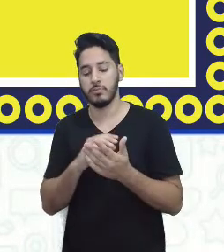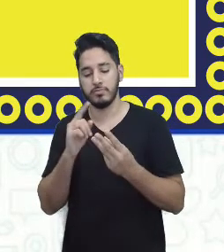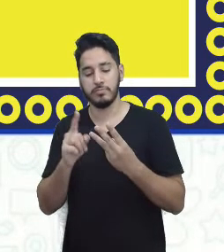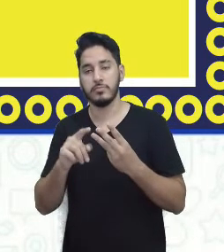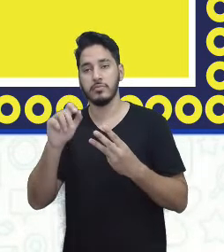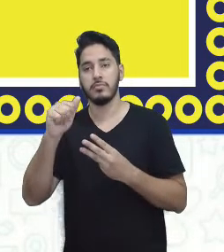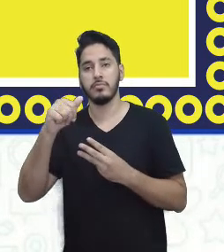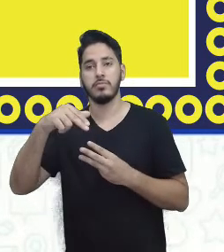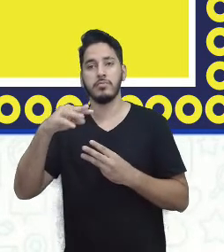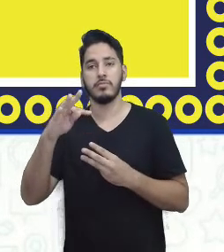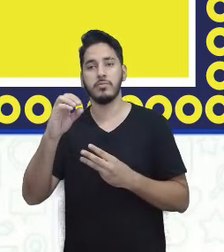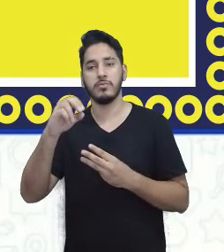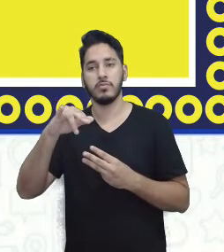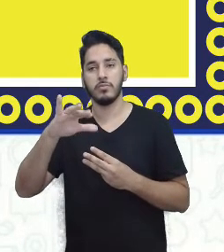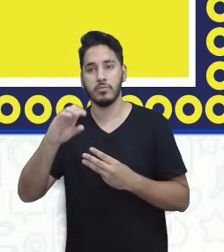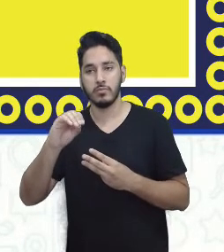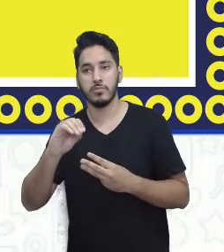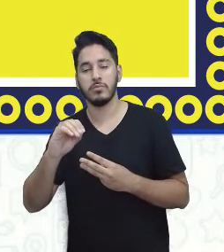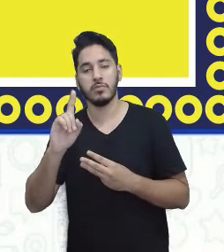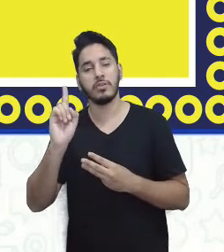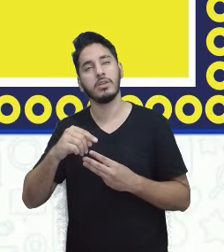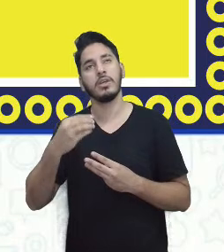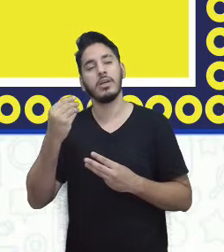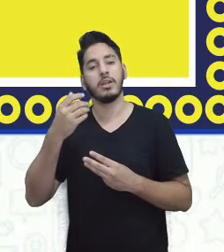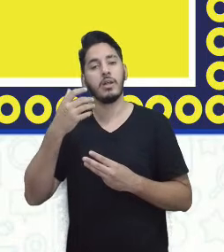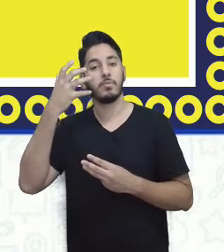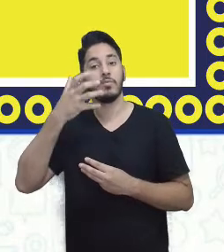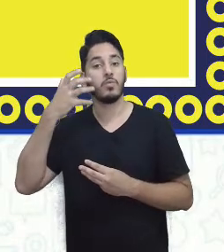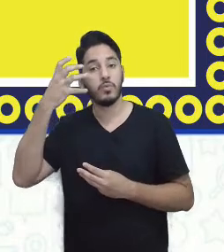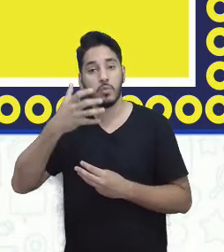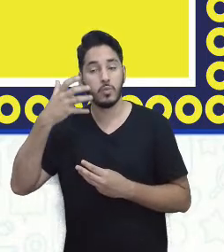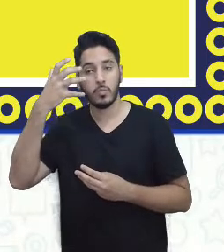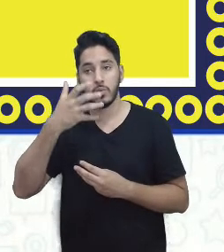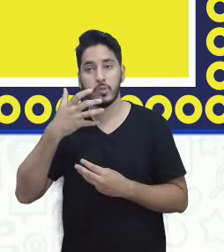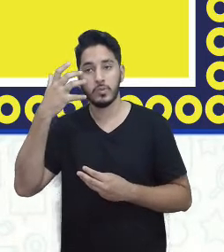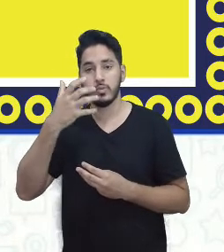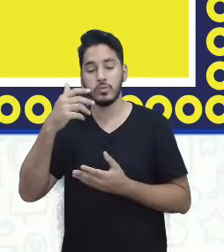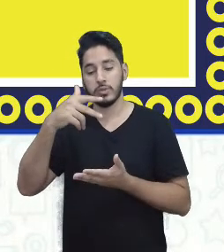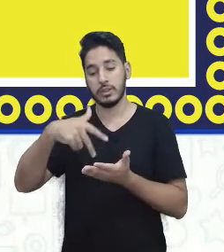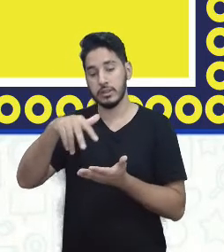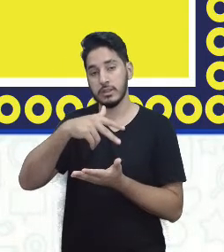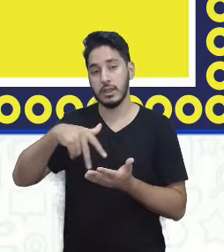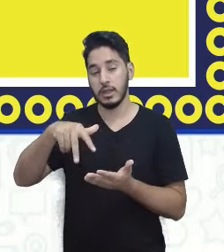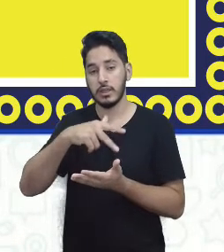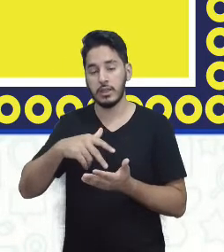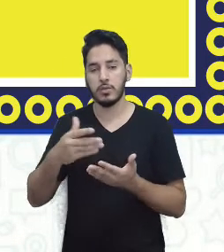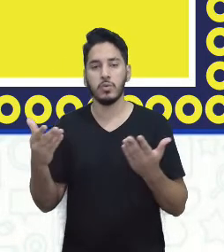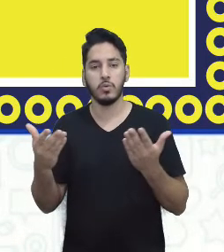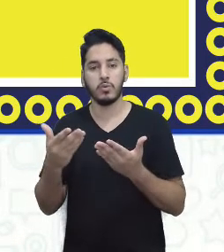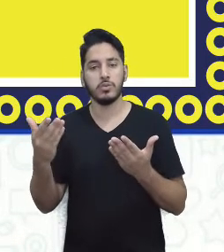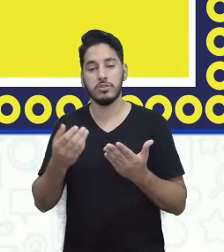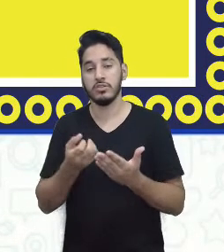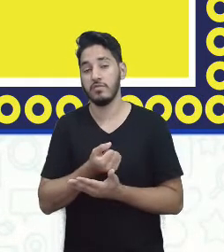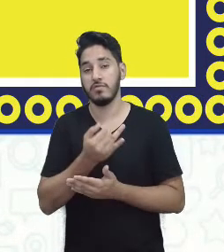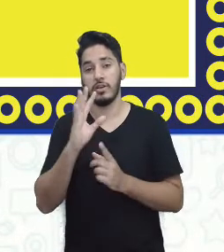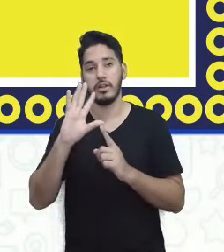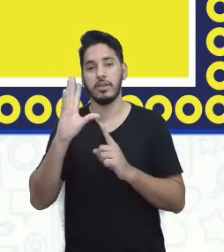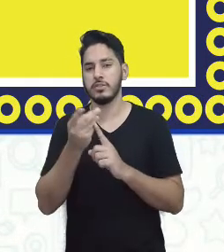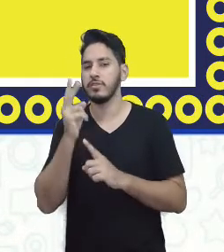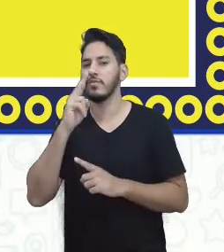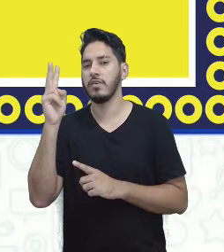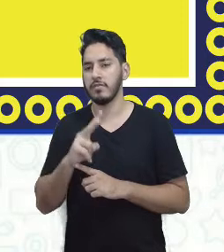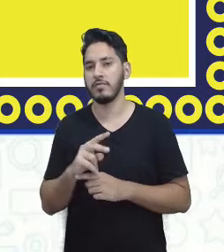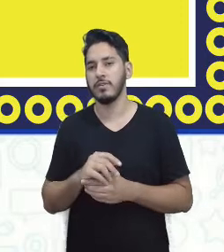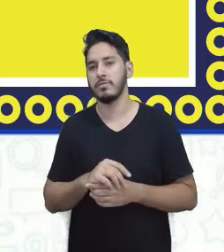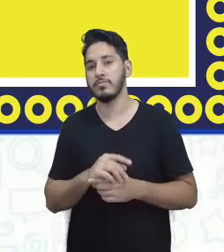Antônio Carlos Nóbrega, né, que era músico, né, e dançarino, hoje ele é um multiartista, a gente vai ver.